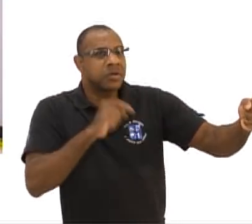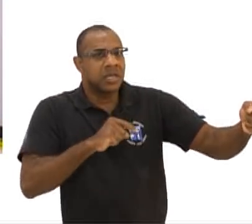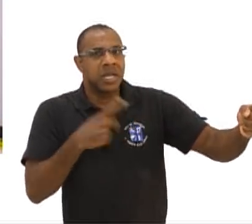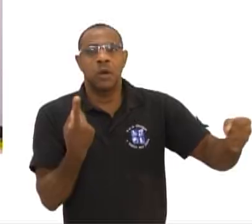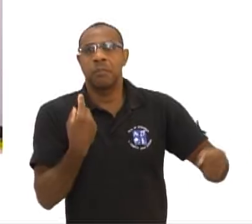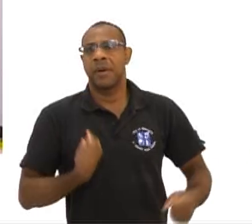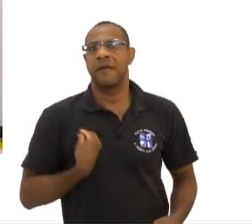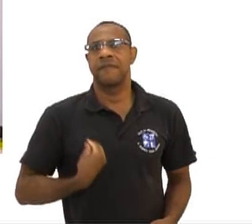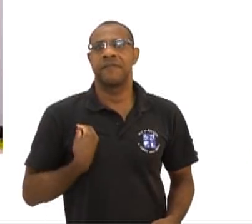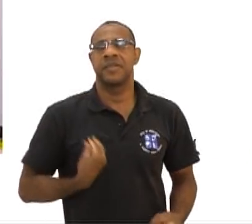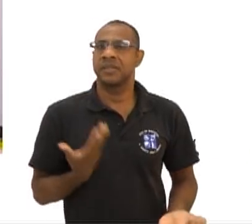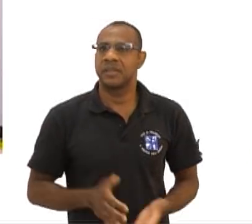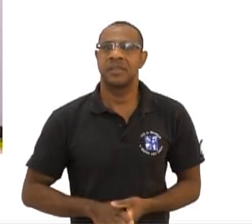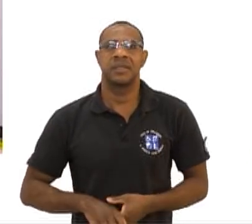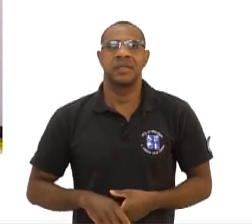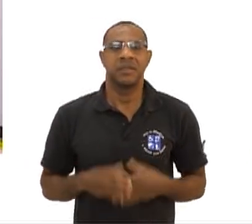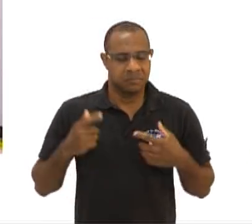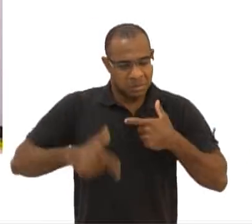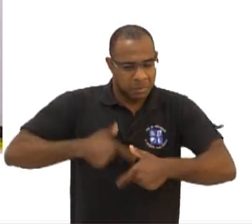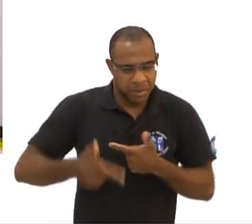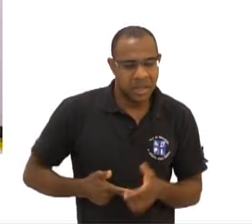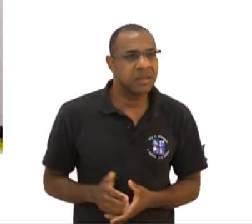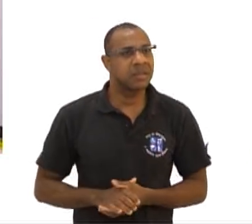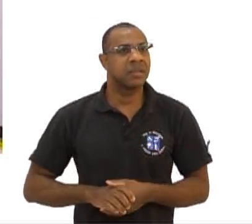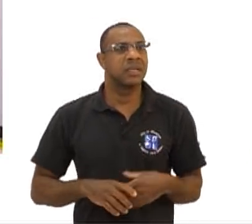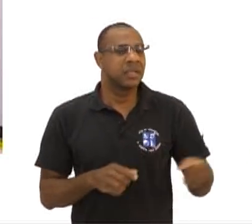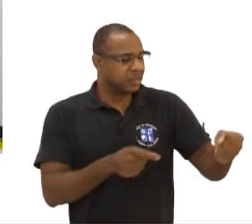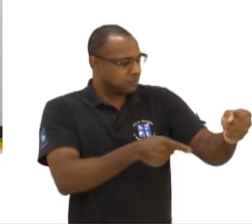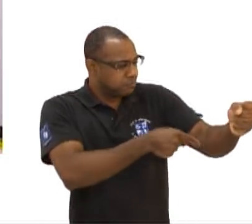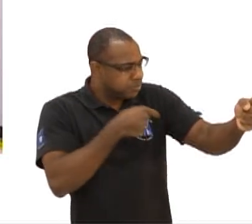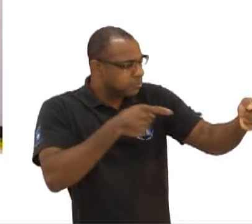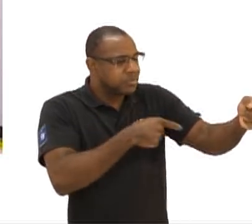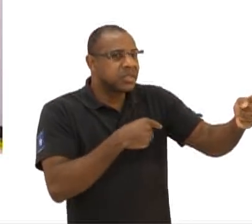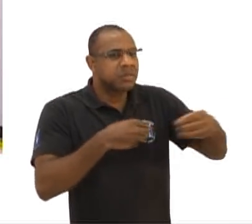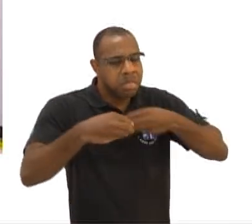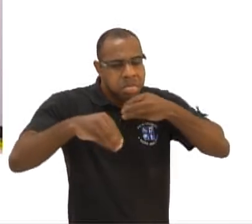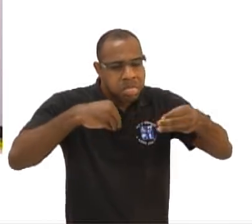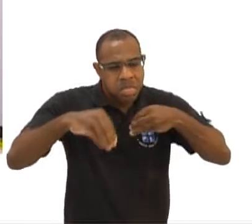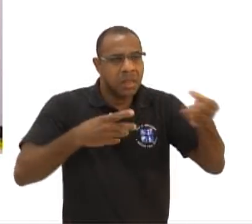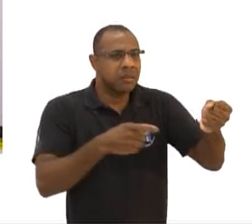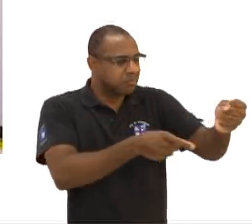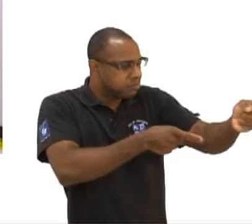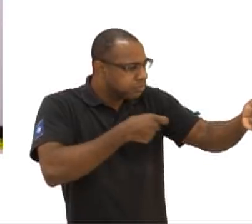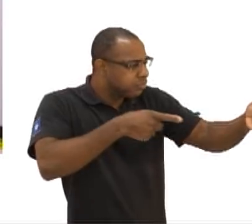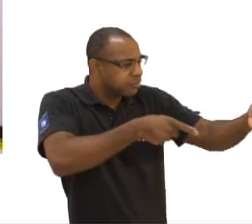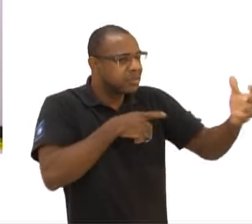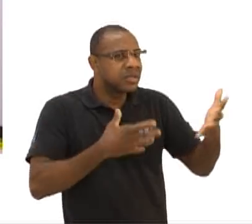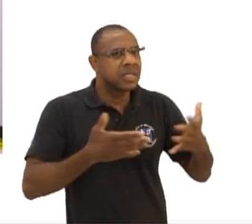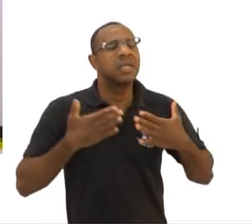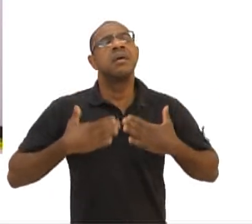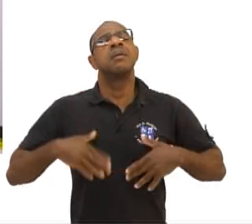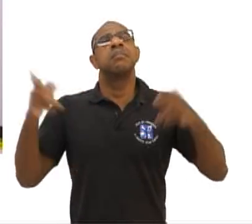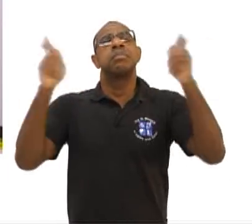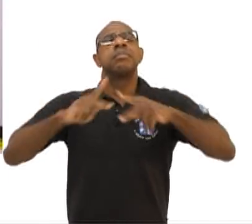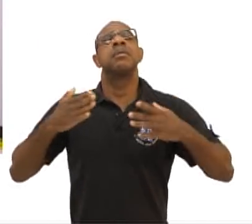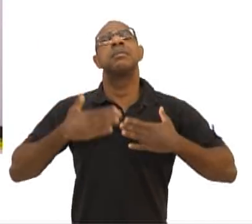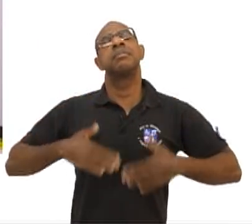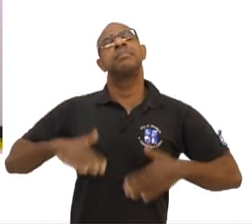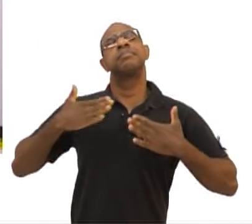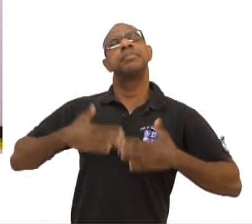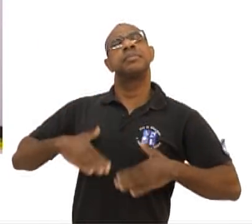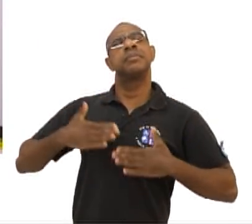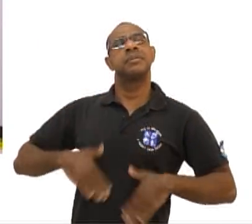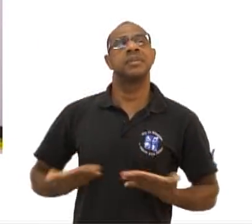vida, só trabalho, só rudeza. Se deixar frouxa, só festa, também não tem harmonia. Ele encontrou a harmonia matemática e tocou a